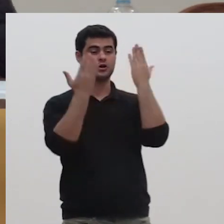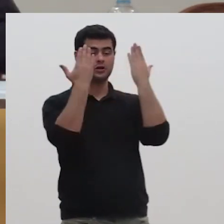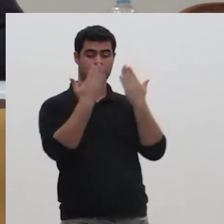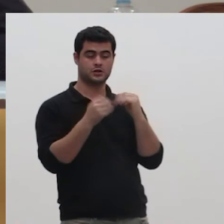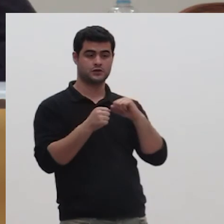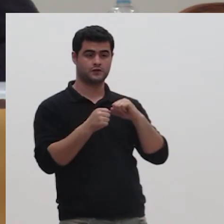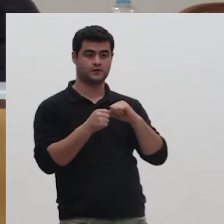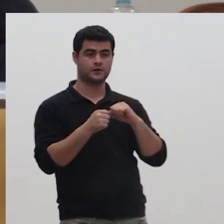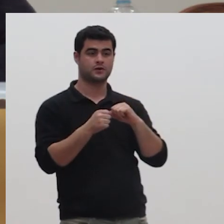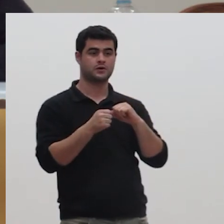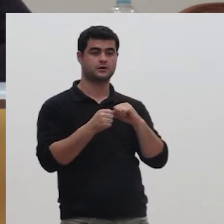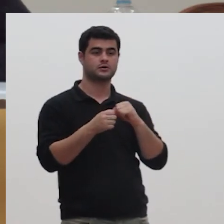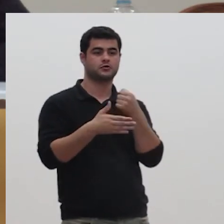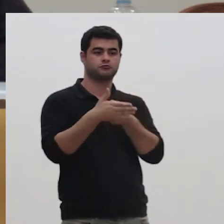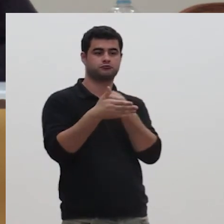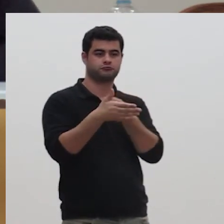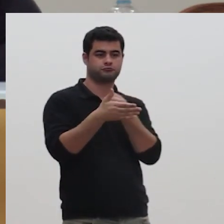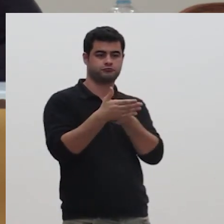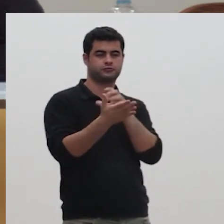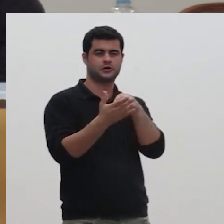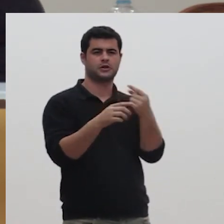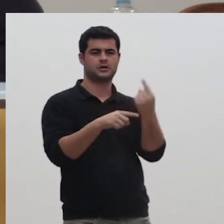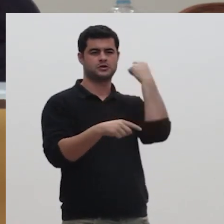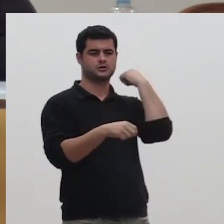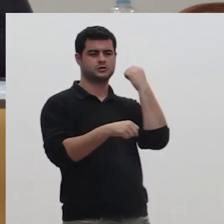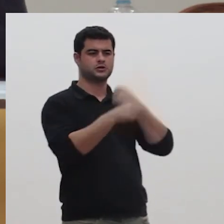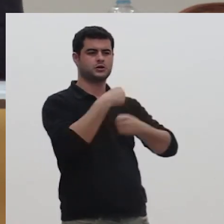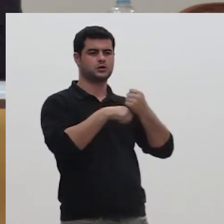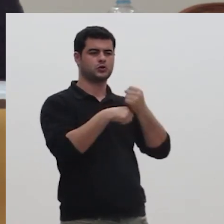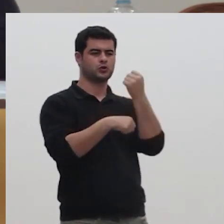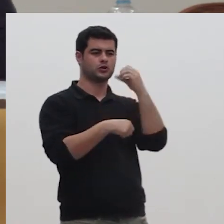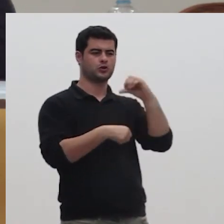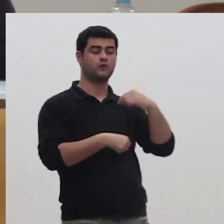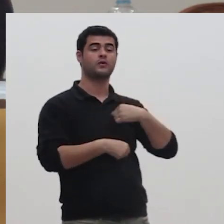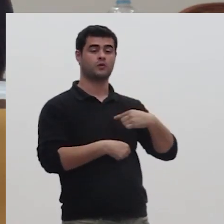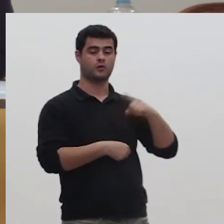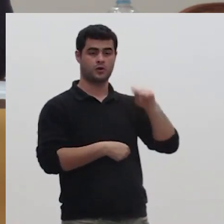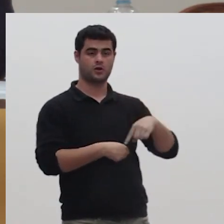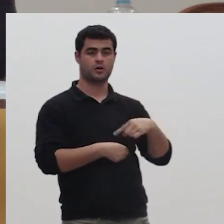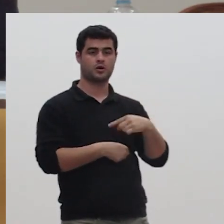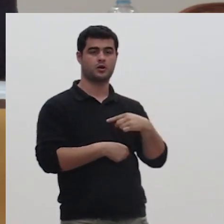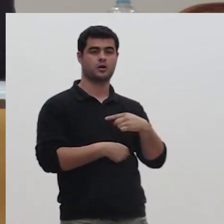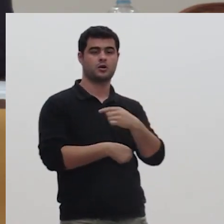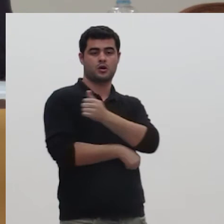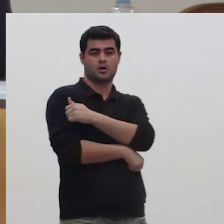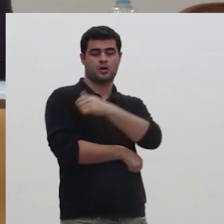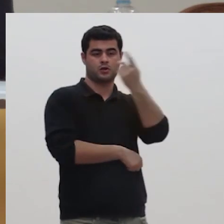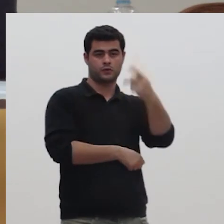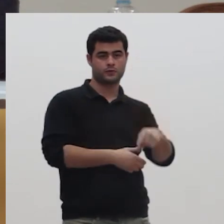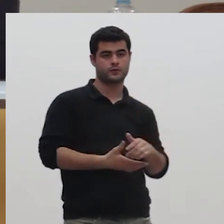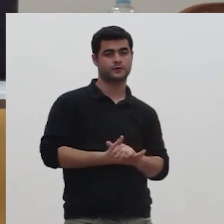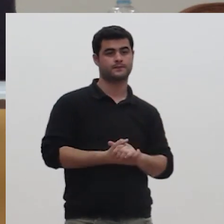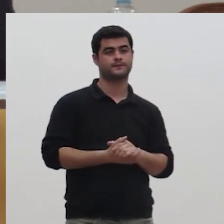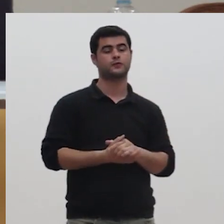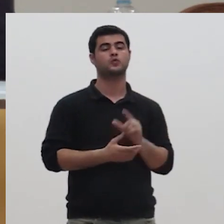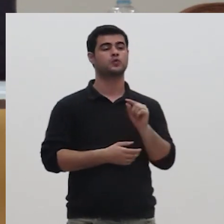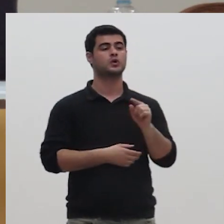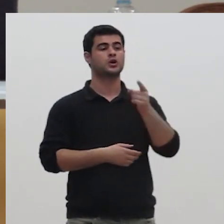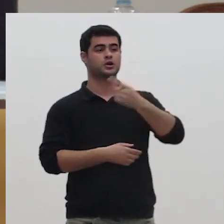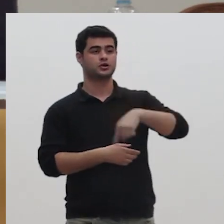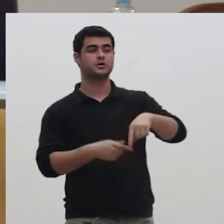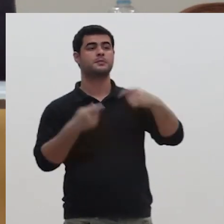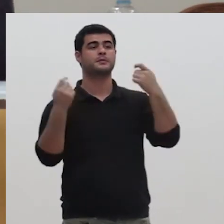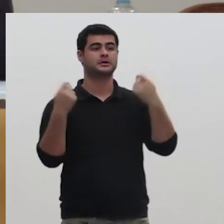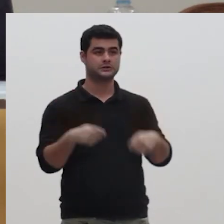luto pela estatuinte desde 89, quando fui aluna aqui na gestão do Faraco, é que nós precisamos, de fato, alterar,